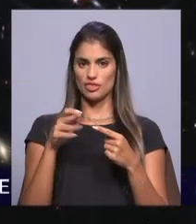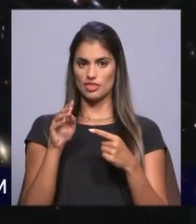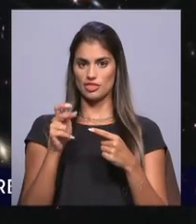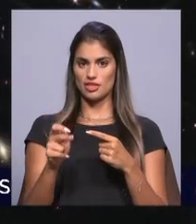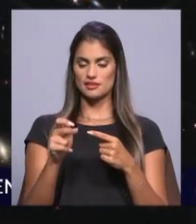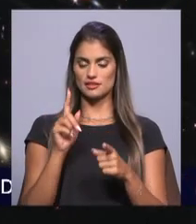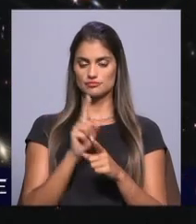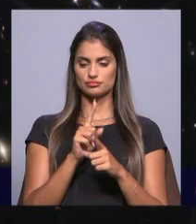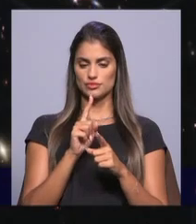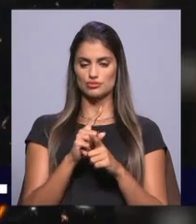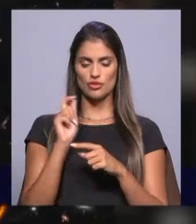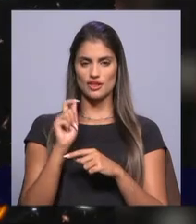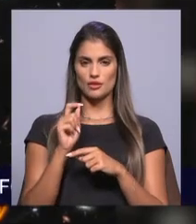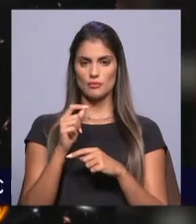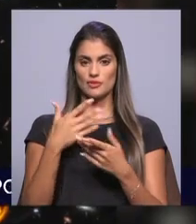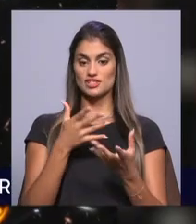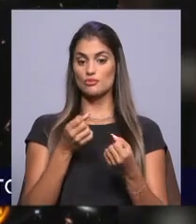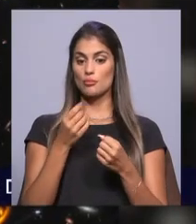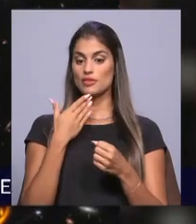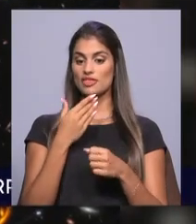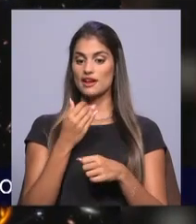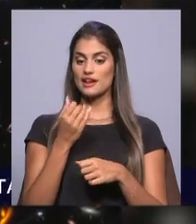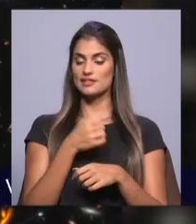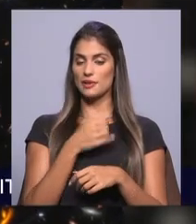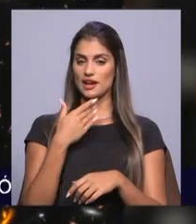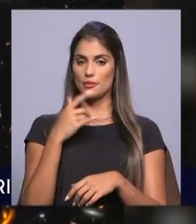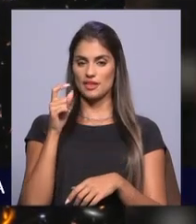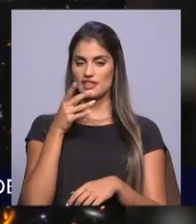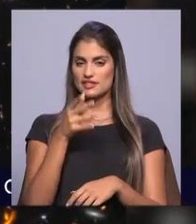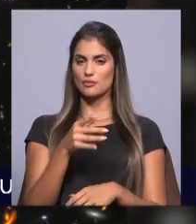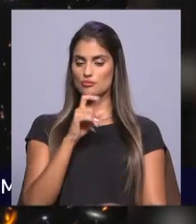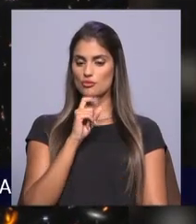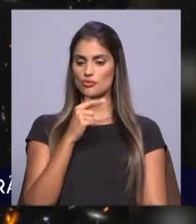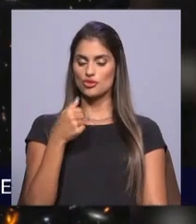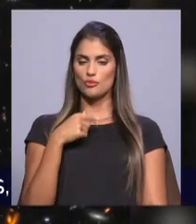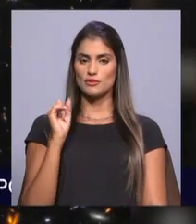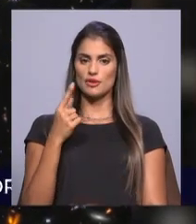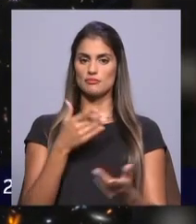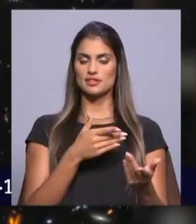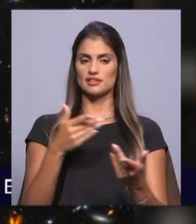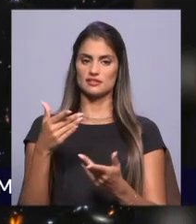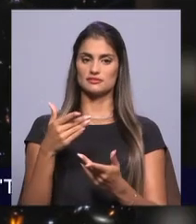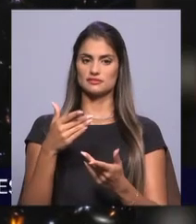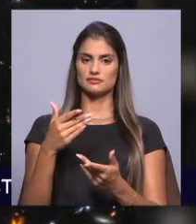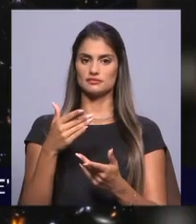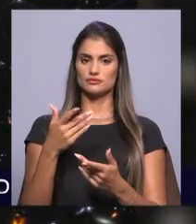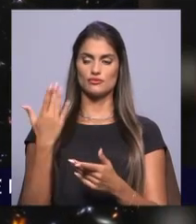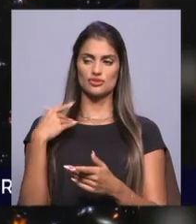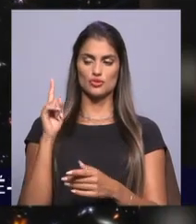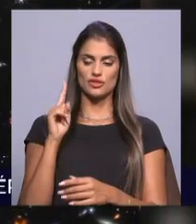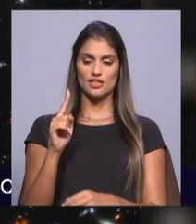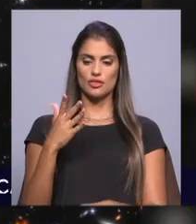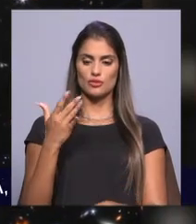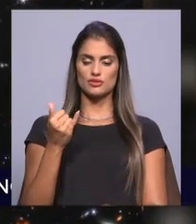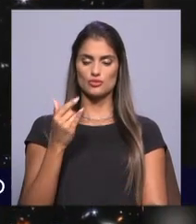recebeu um pedido da Casa Branca com Joe Biden a dizer: não se importam de ser eu o primeiro a apresentar, e então foi na véspera do dia 12, portanto no dia